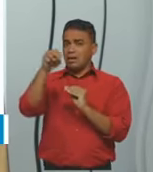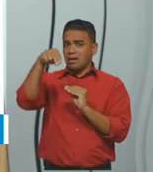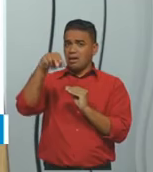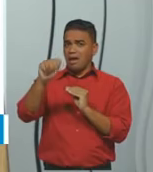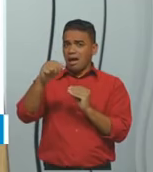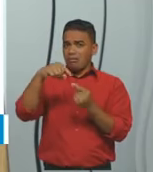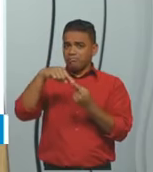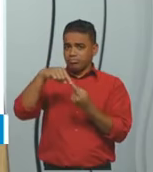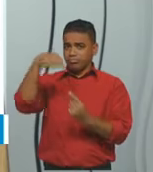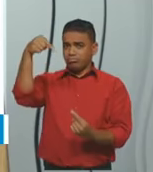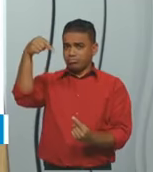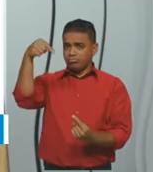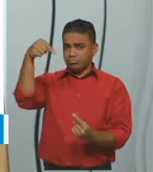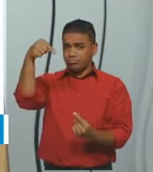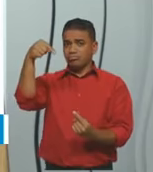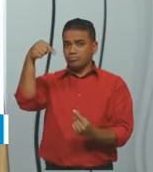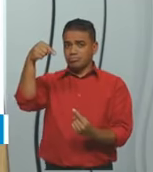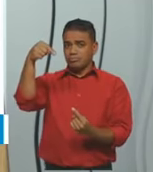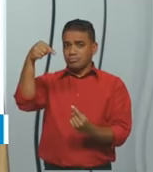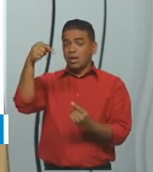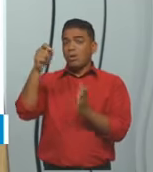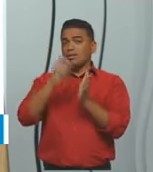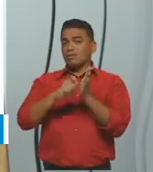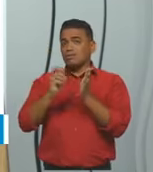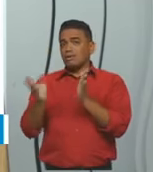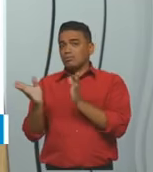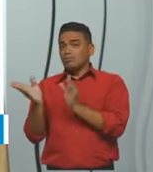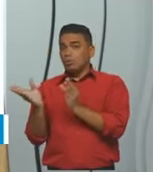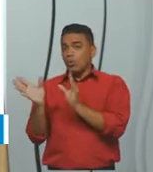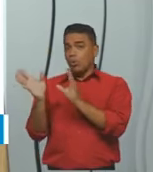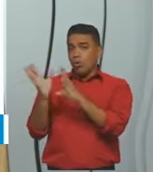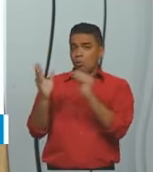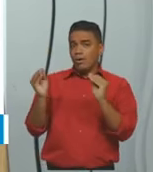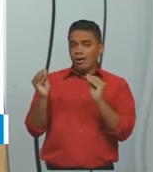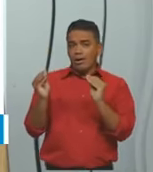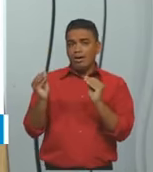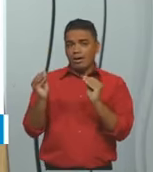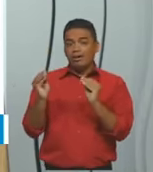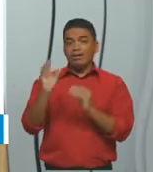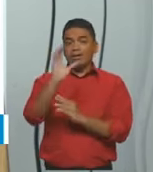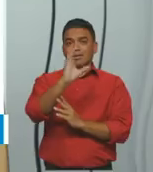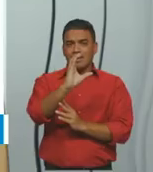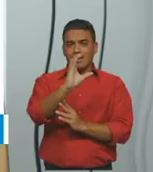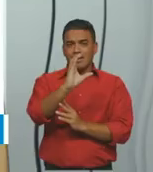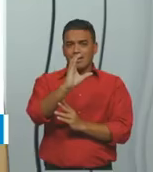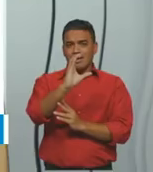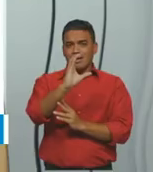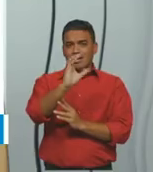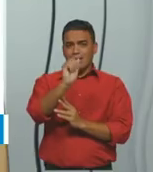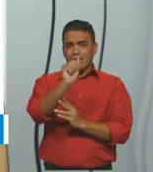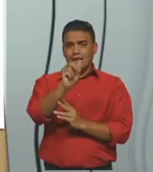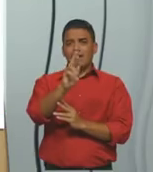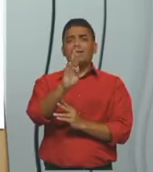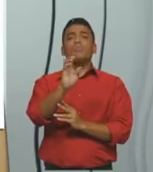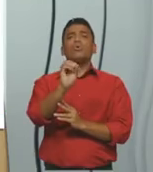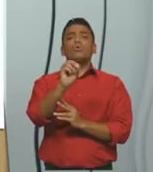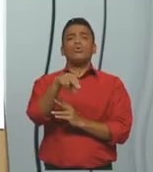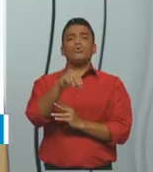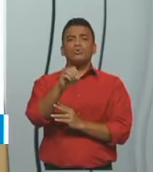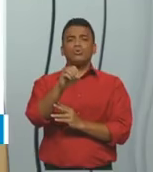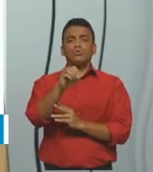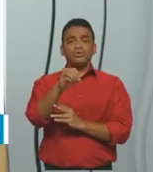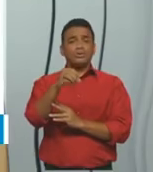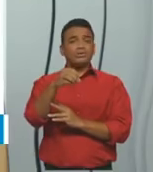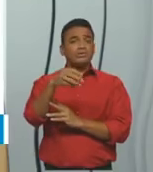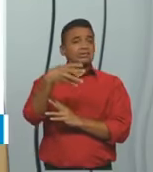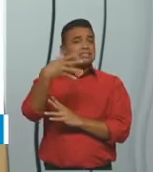a transcrição, ela sempre ocorre do carbono 5 linhas para o 3